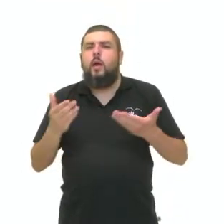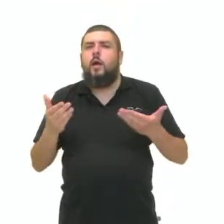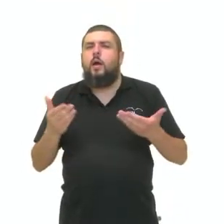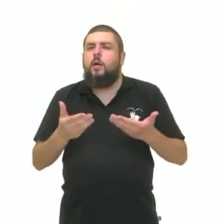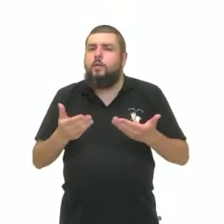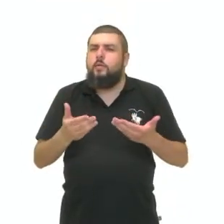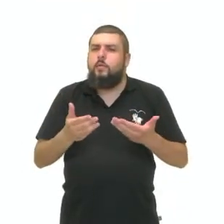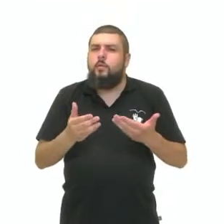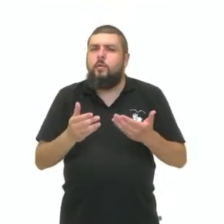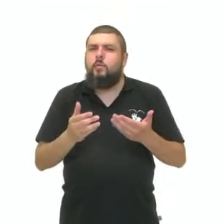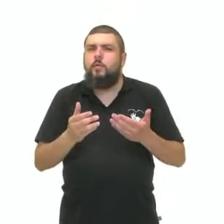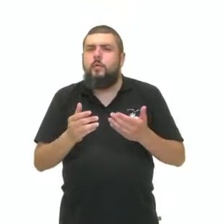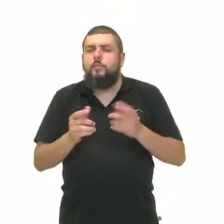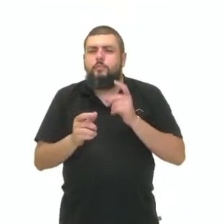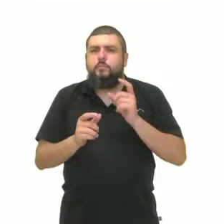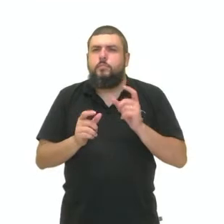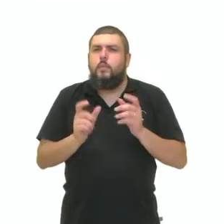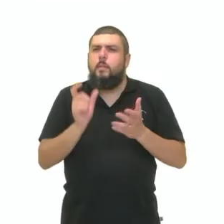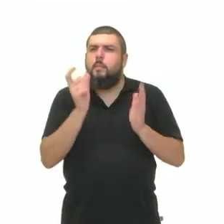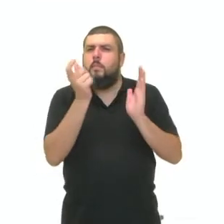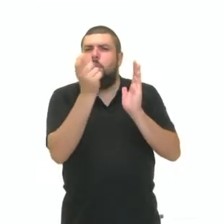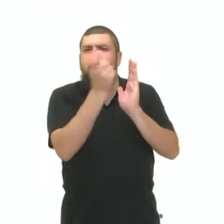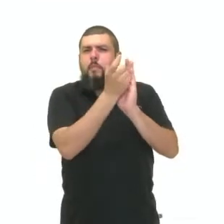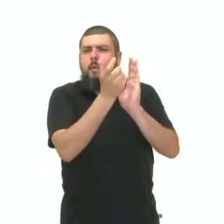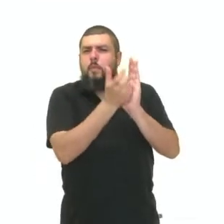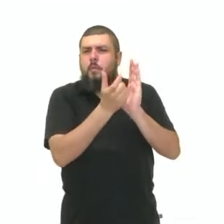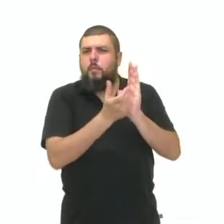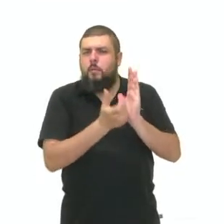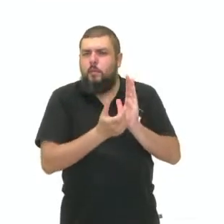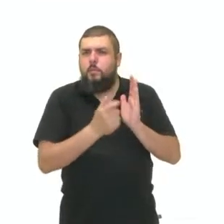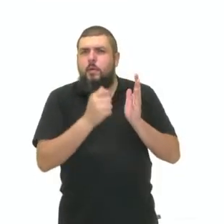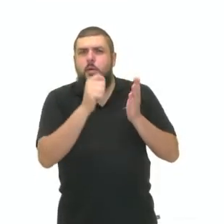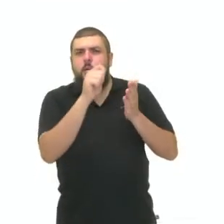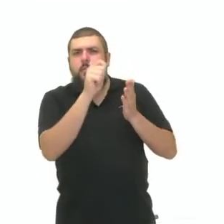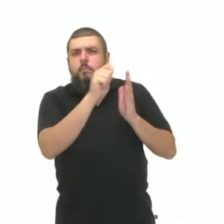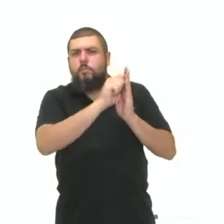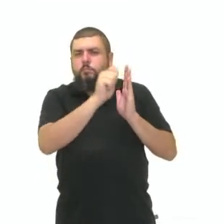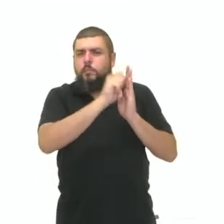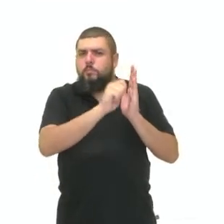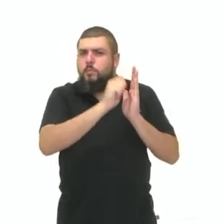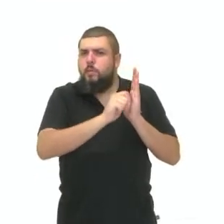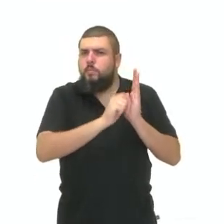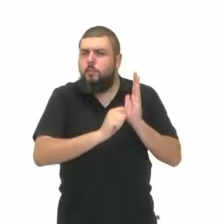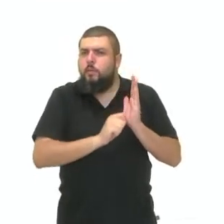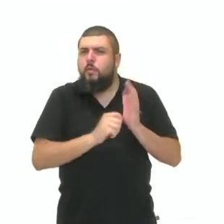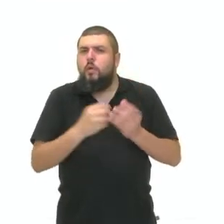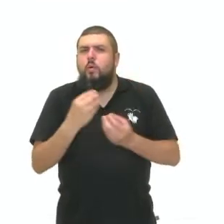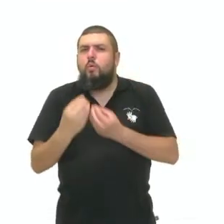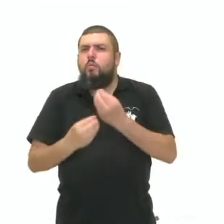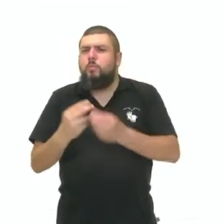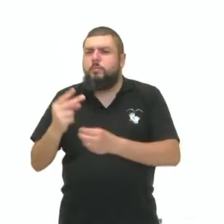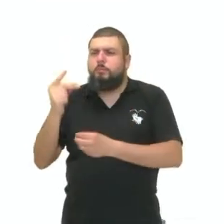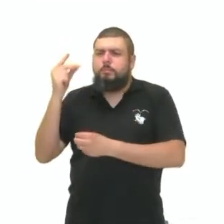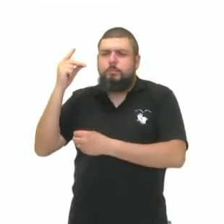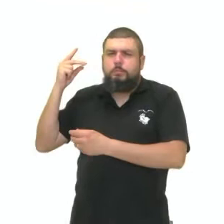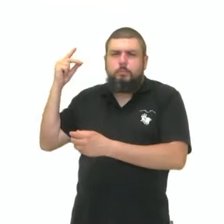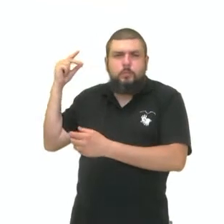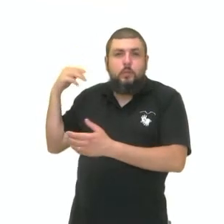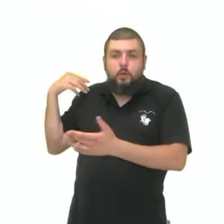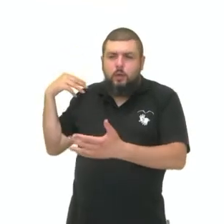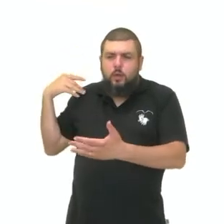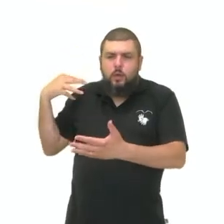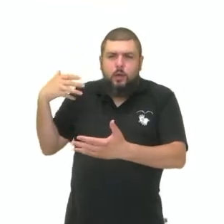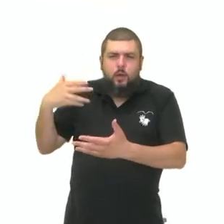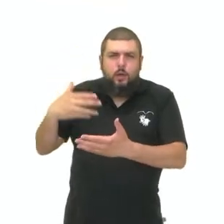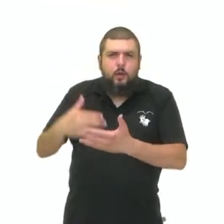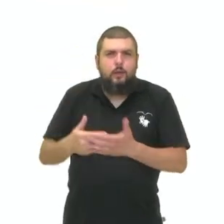no quadro de giz com o professor, né? Vai trabalhar junto com o professor, desde os tempos da antiguidade até os dias atuais e